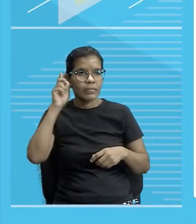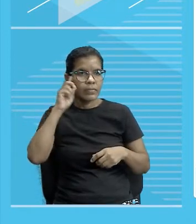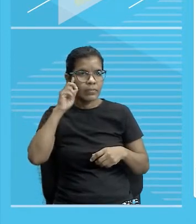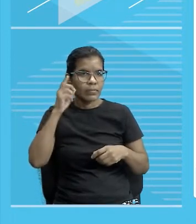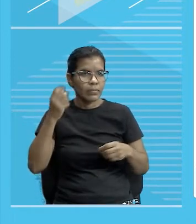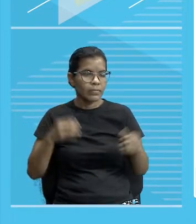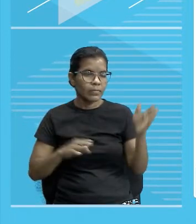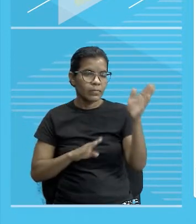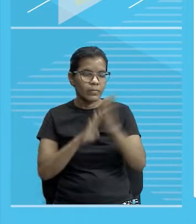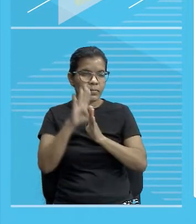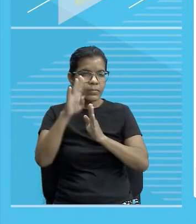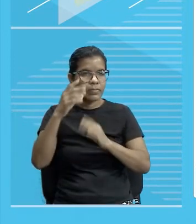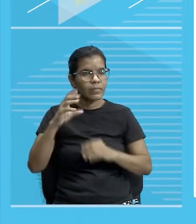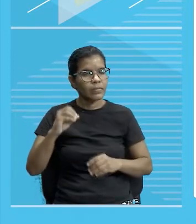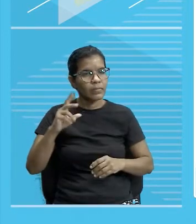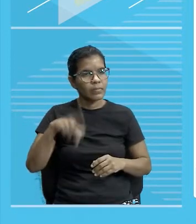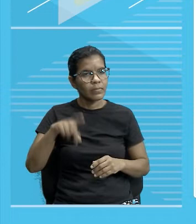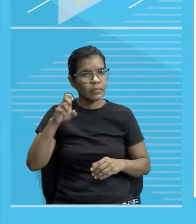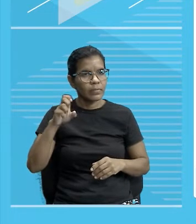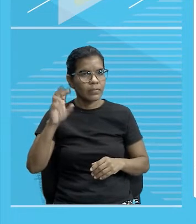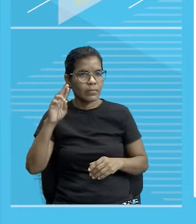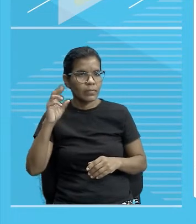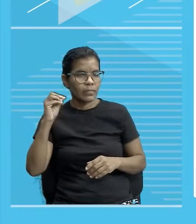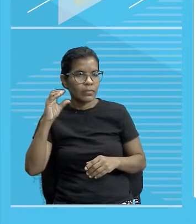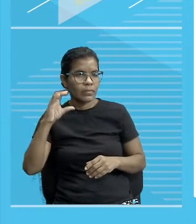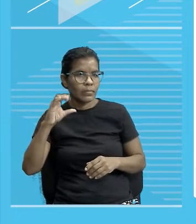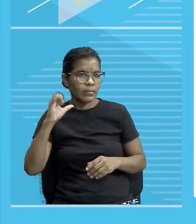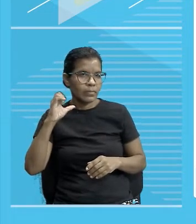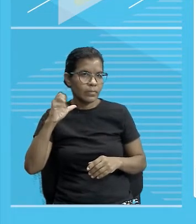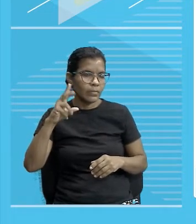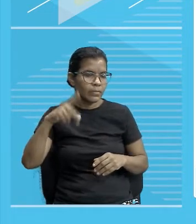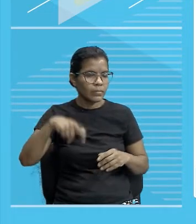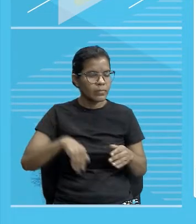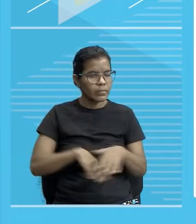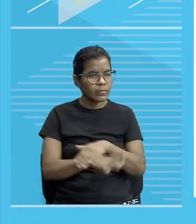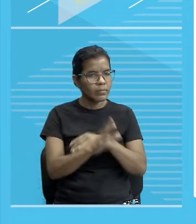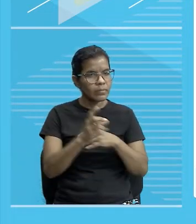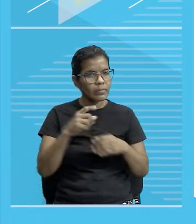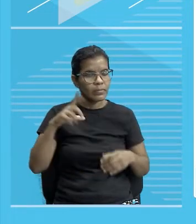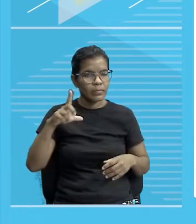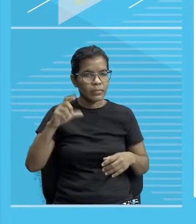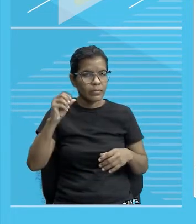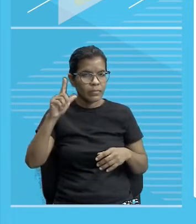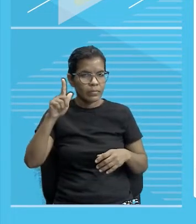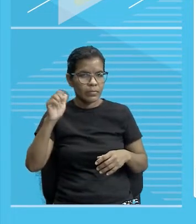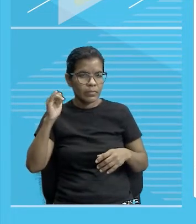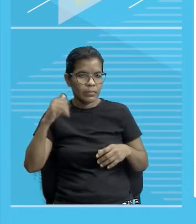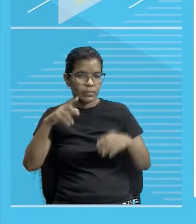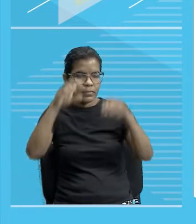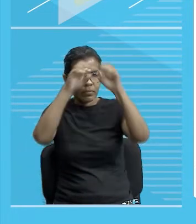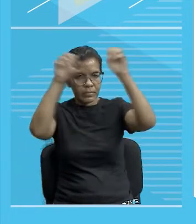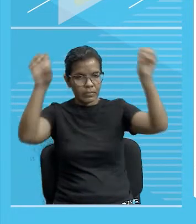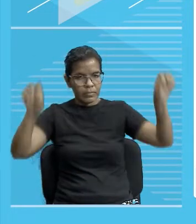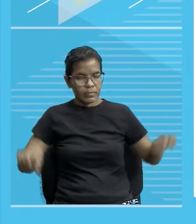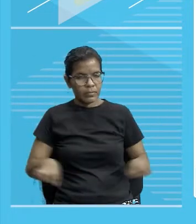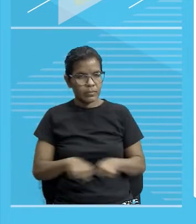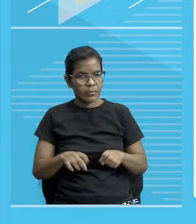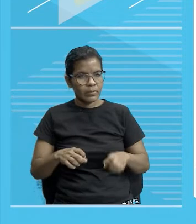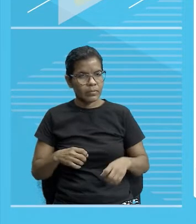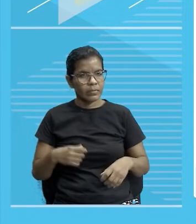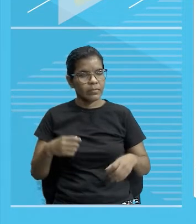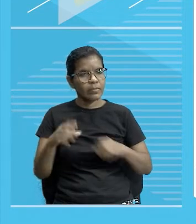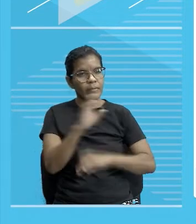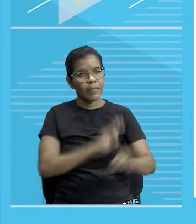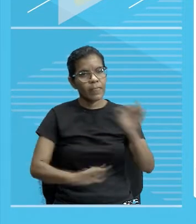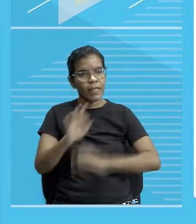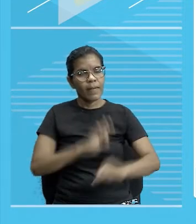no nível operacional como está inserido na lógica de sistema fechado o